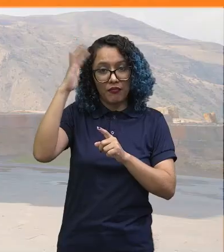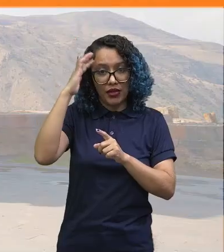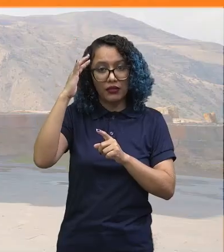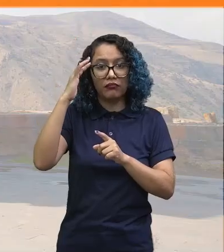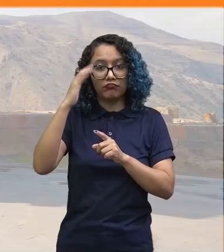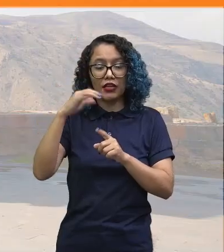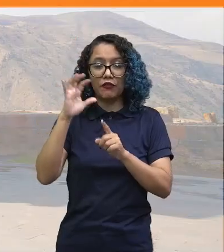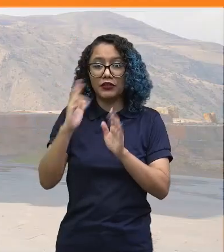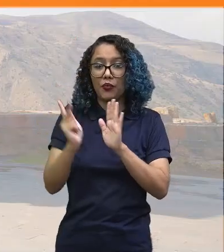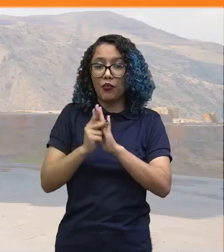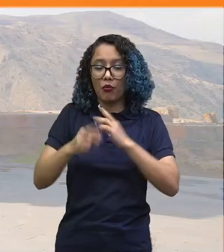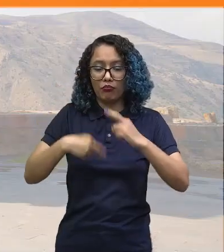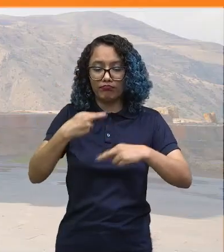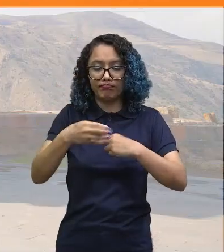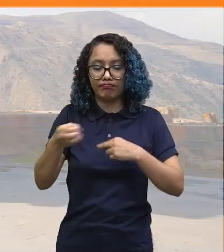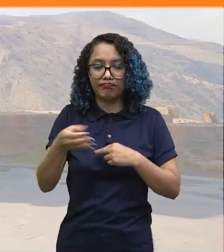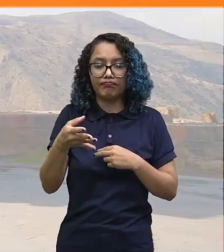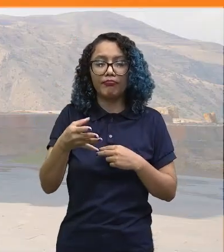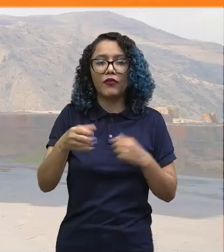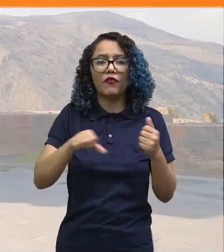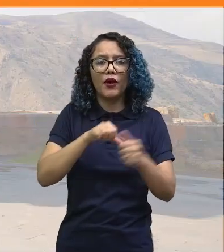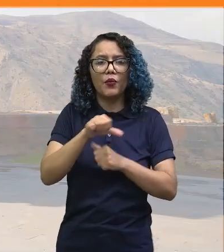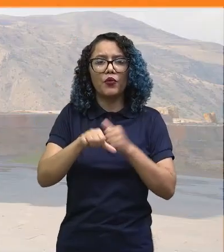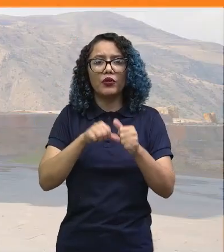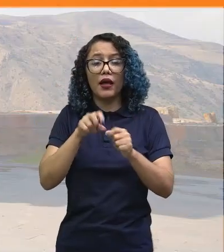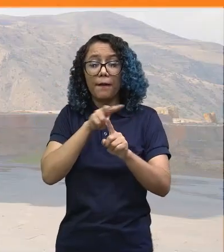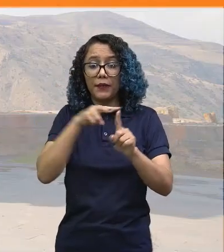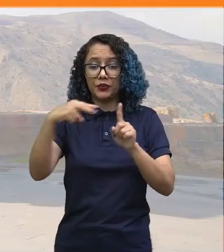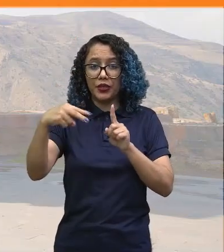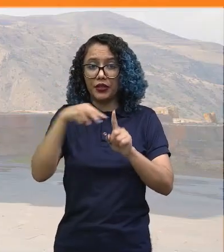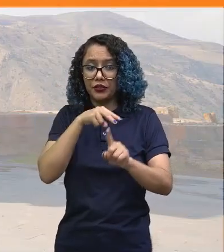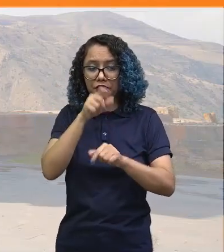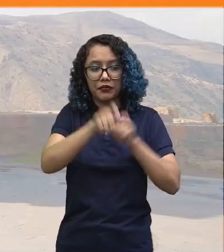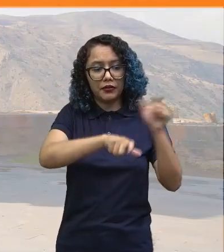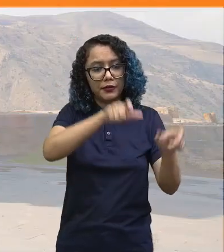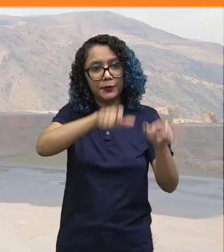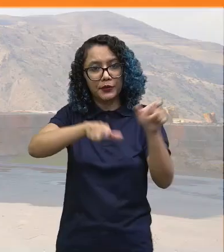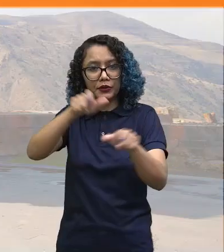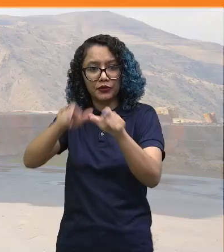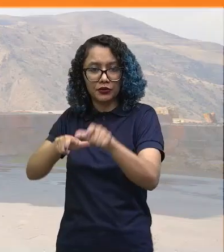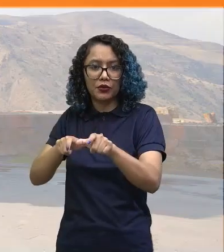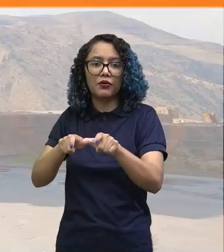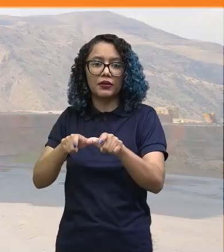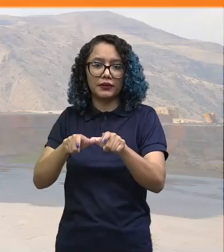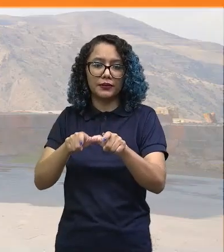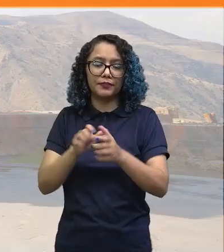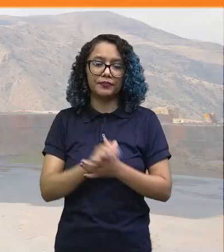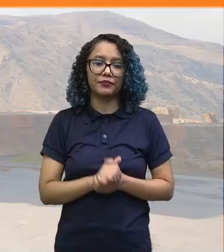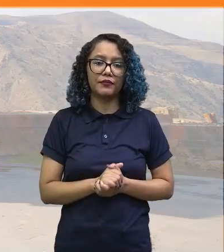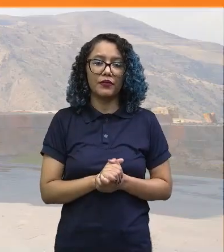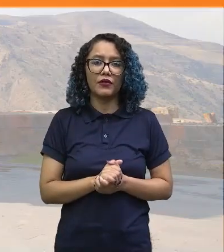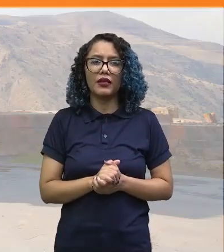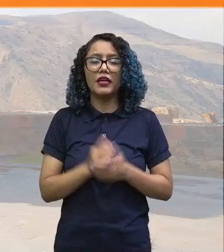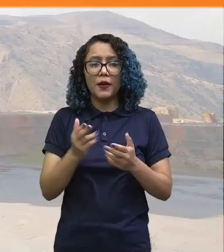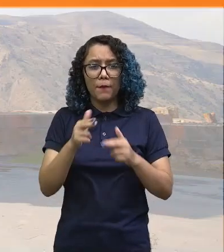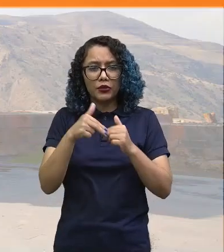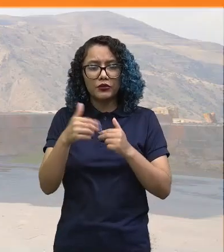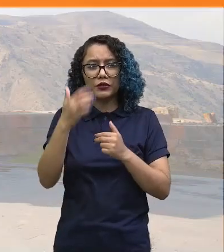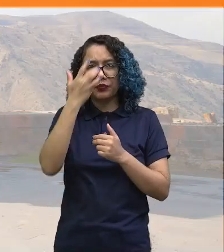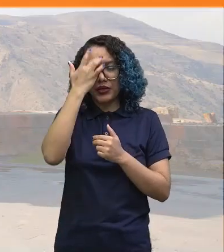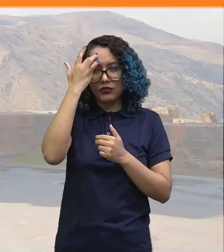Renascimento, eles vão alterar a visão das pessoas e fazer com que elas passem a questionar